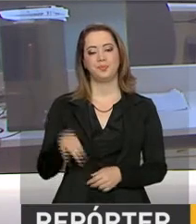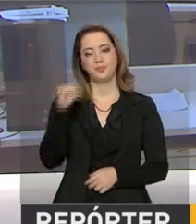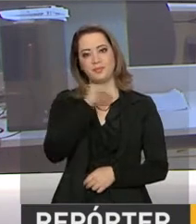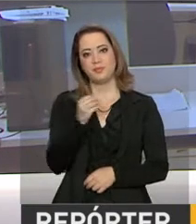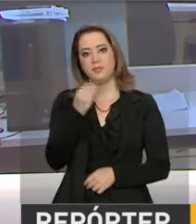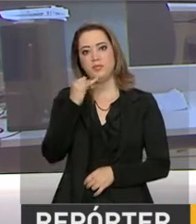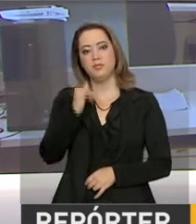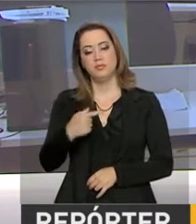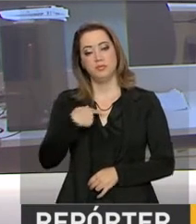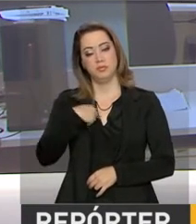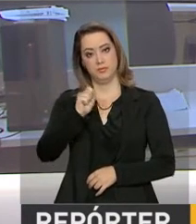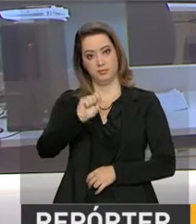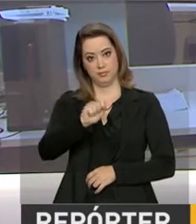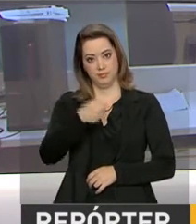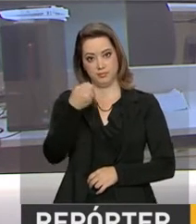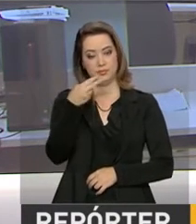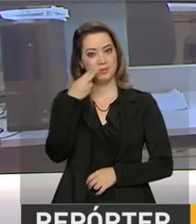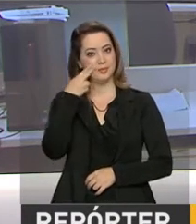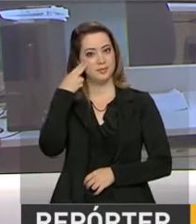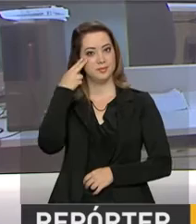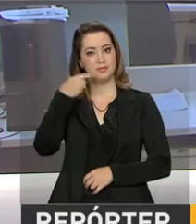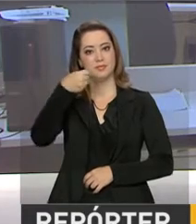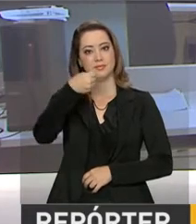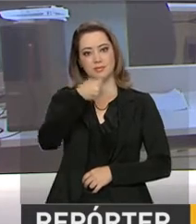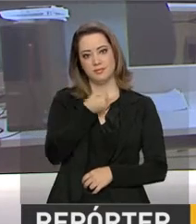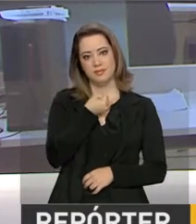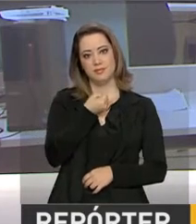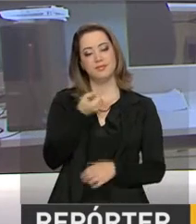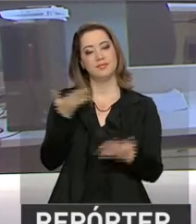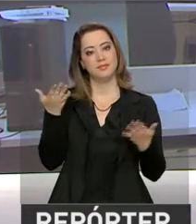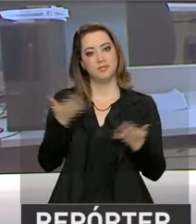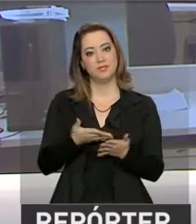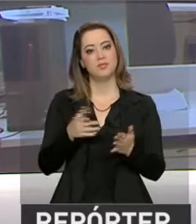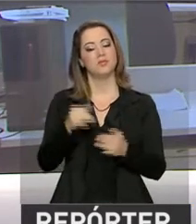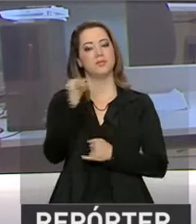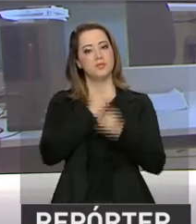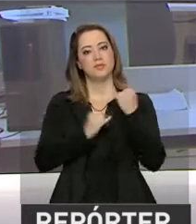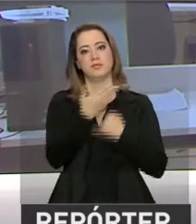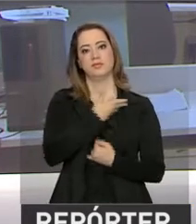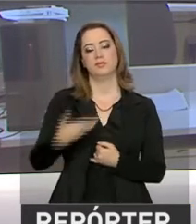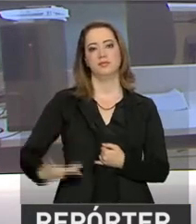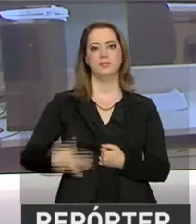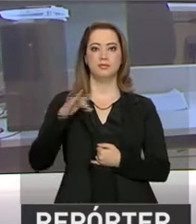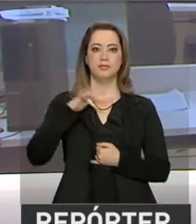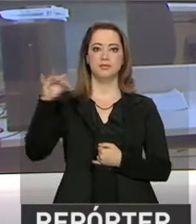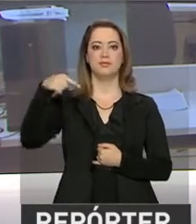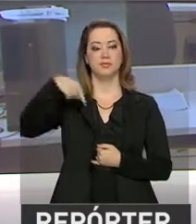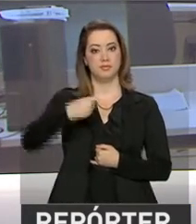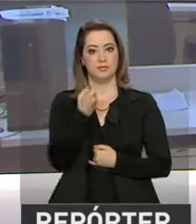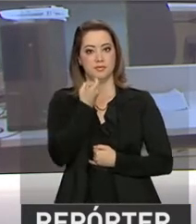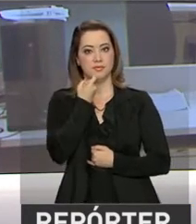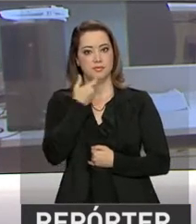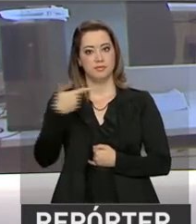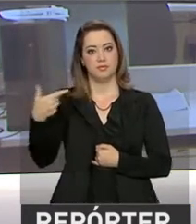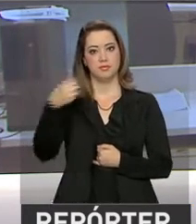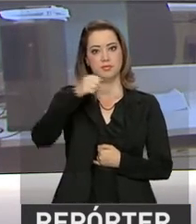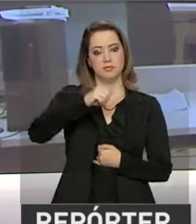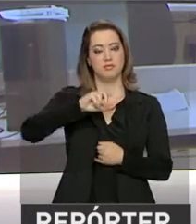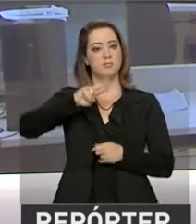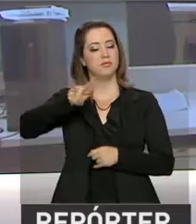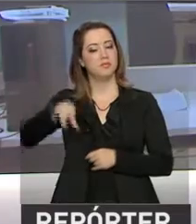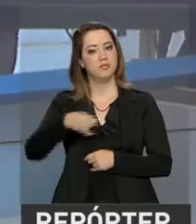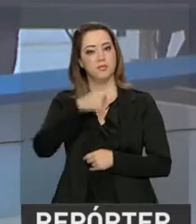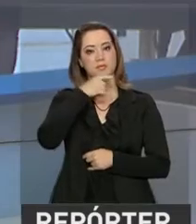Olá, bom dia. Eu sou Daniele Popov, o repórter NBR. Está no ar com as notícias do governo federal desta sexta-feira, 29 de